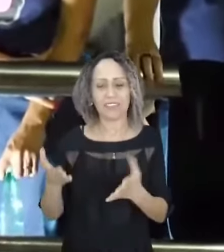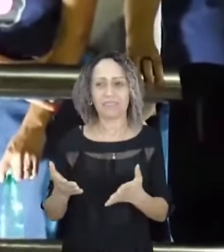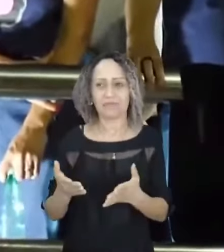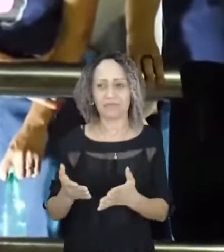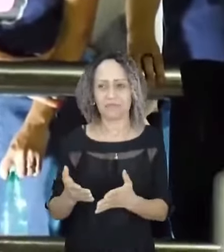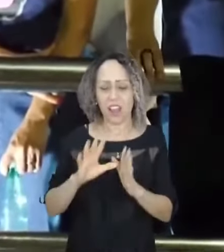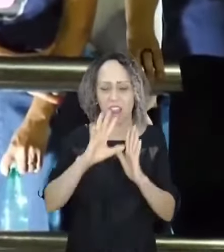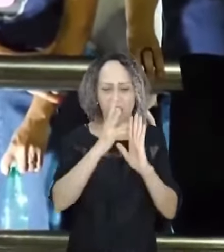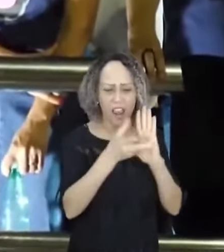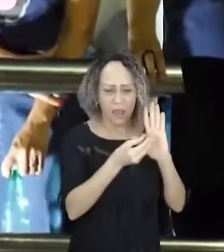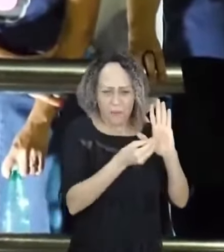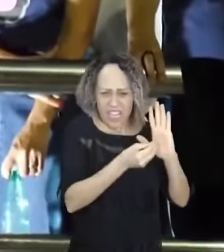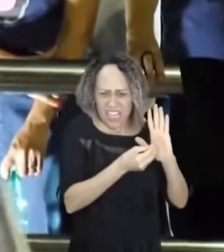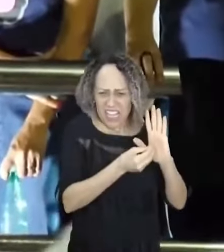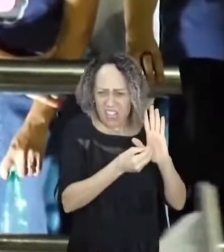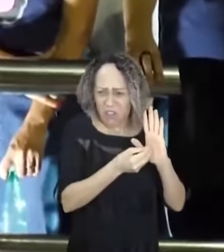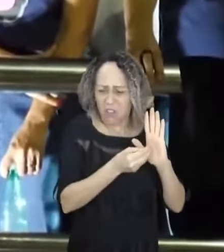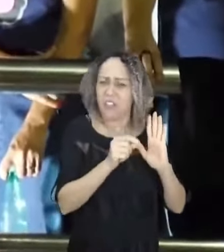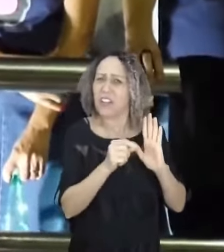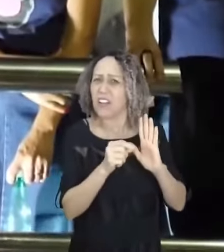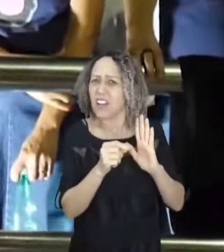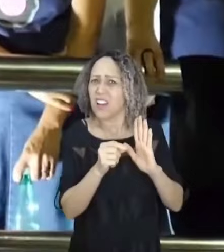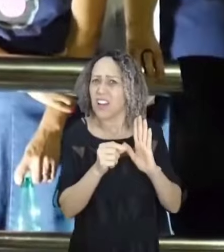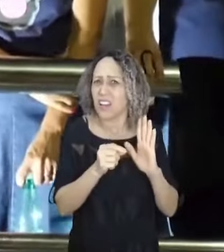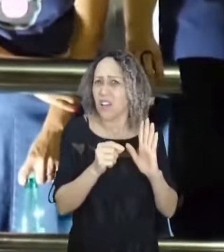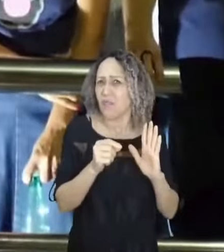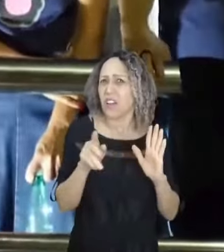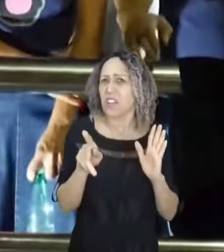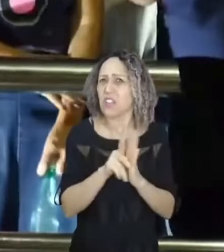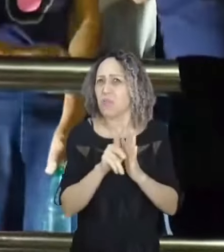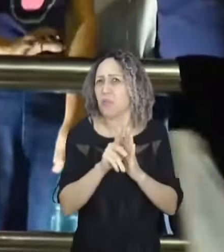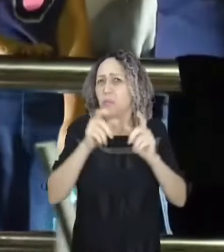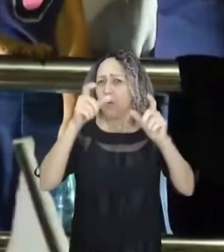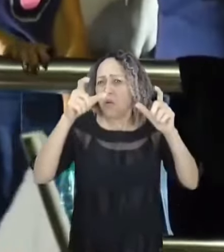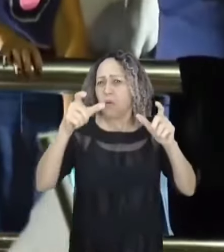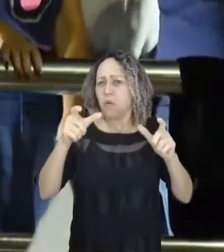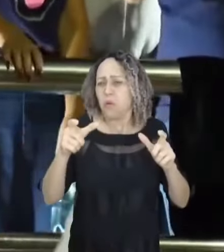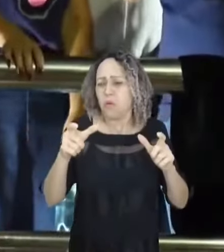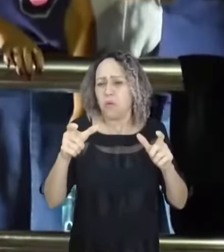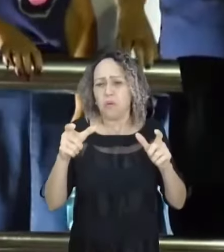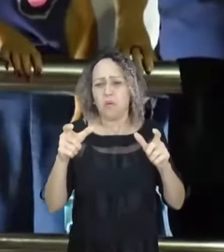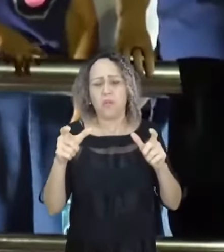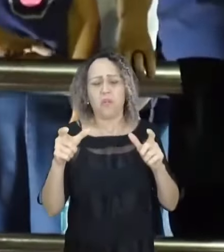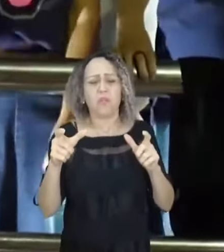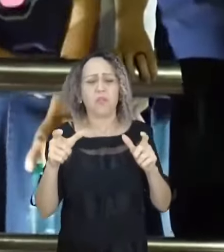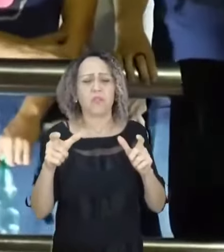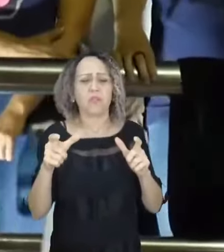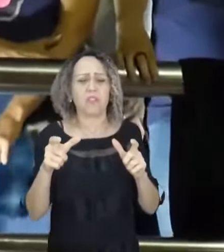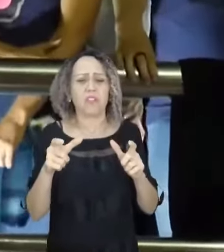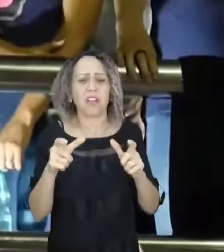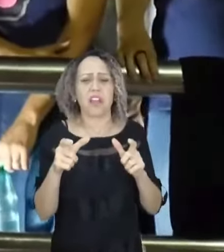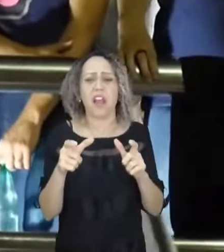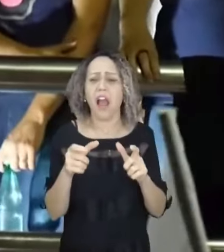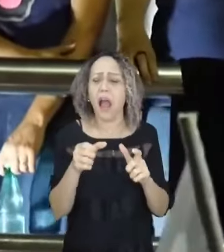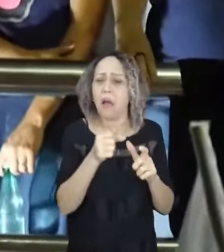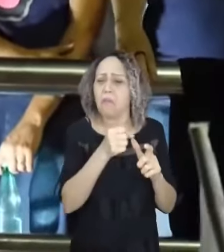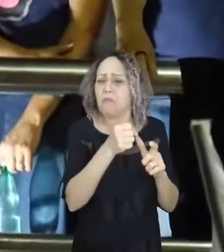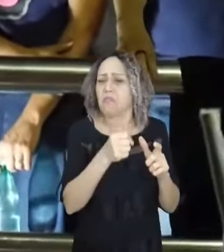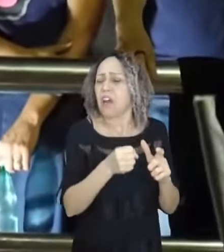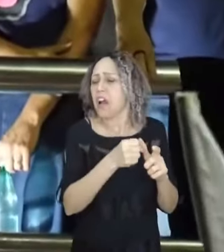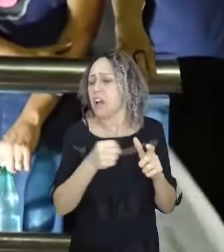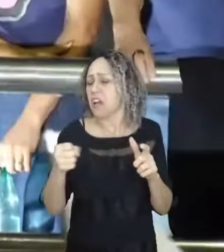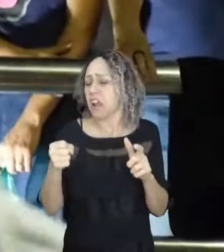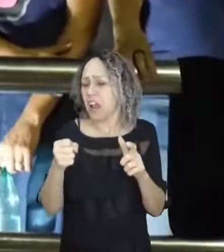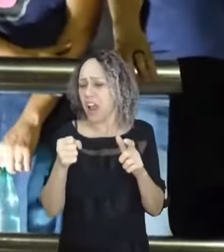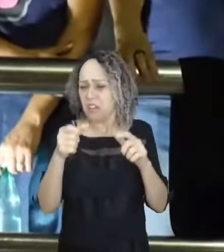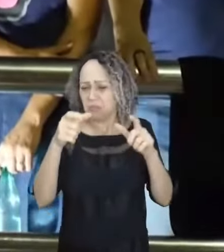num santuário da humanidade. A Amazônia vai ser transformada, sabe, num local de muita pesquisa, porque